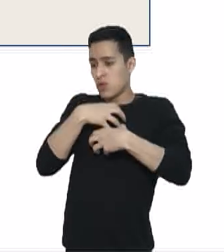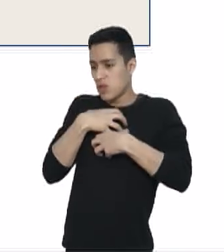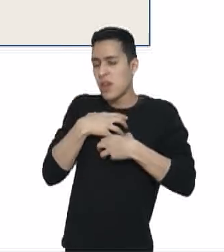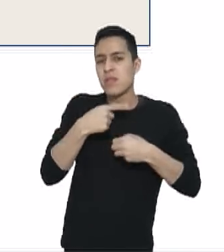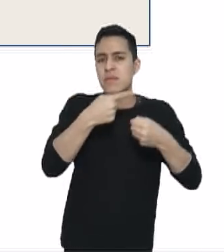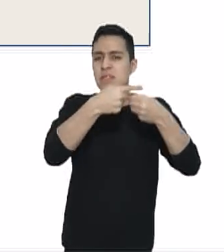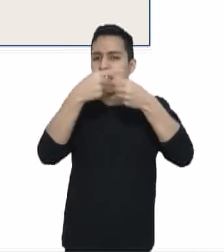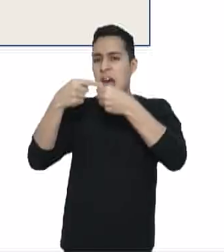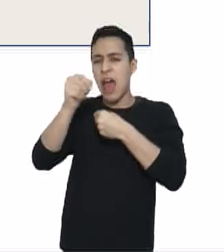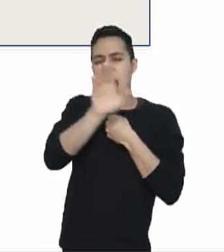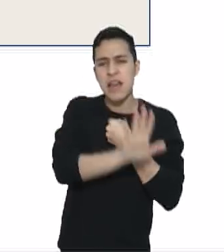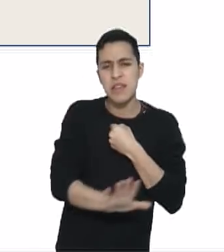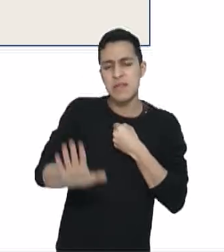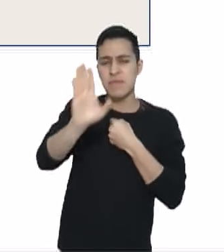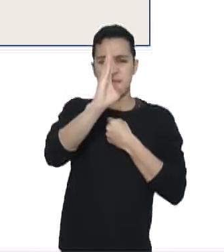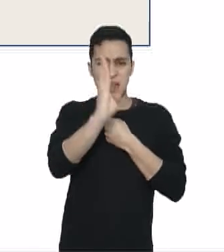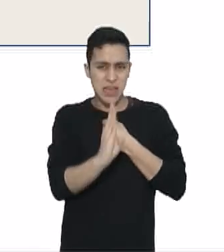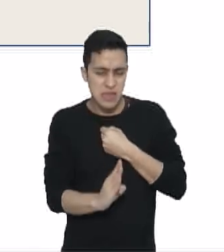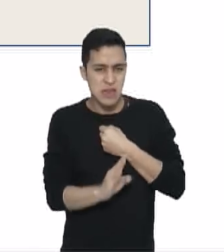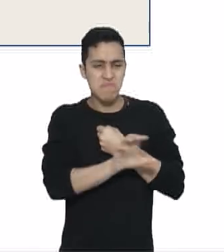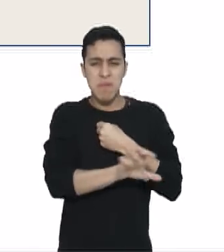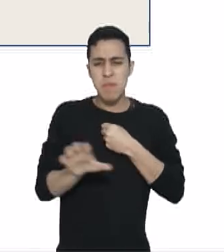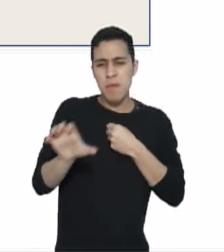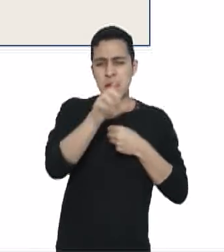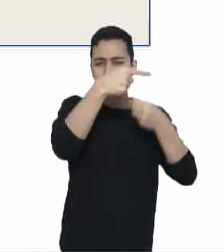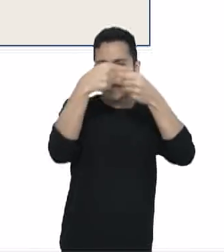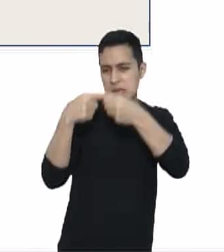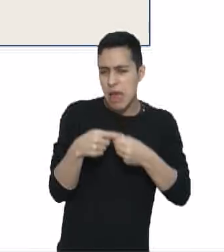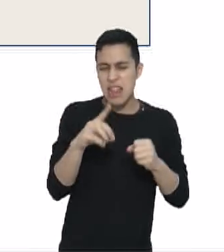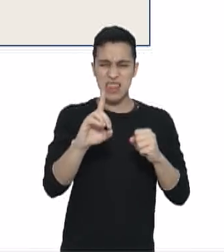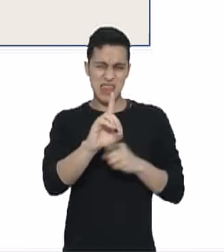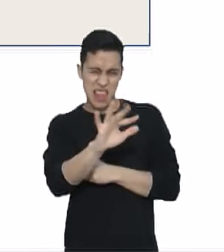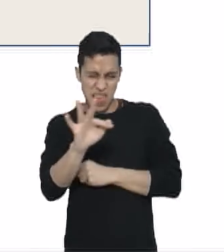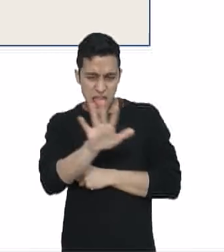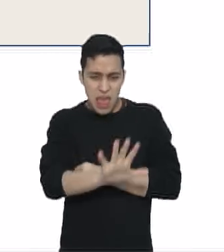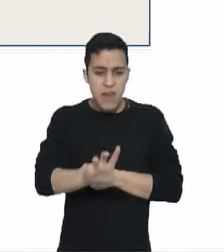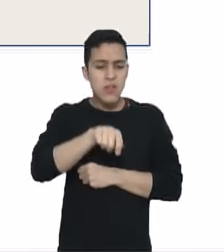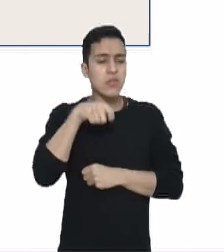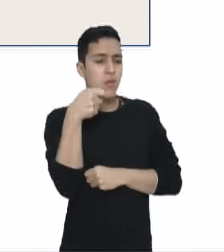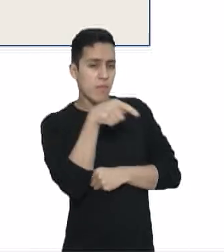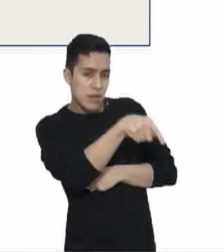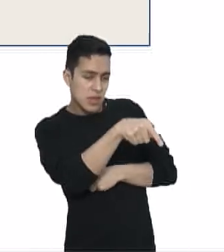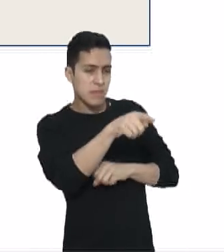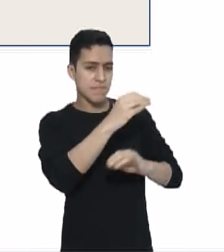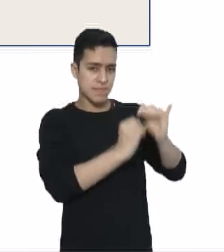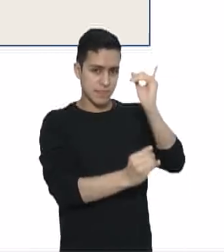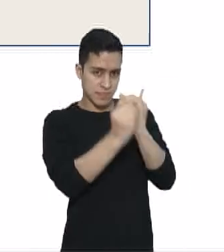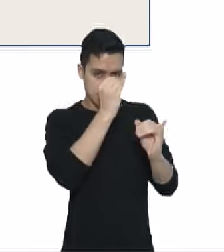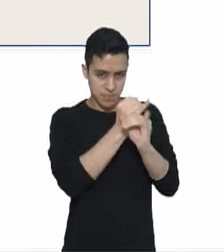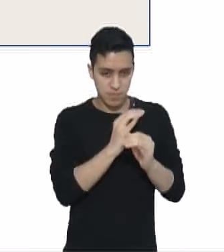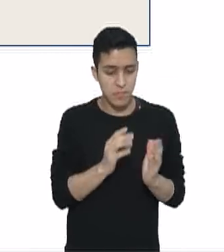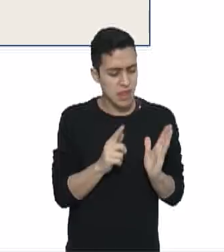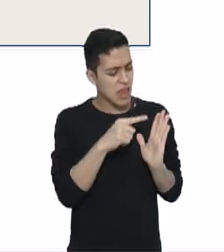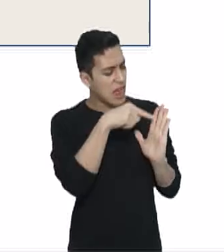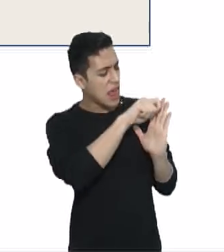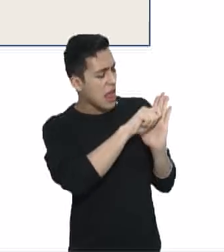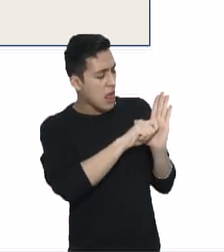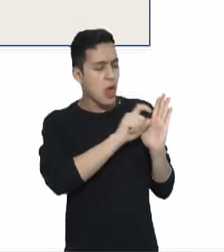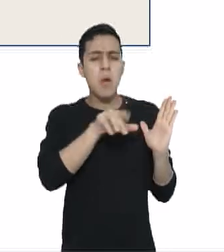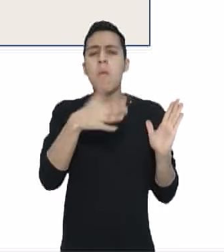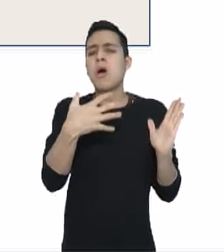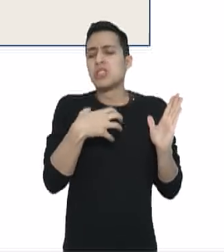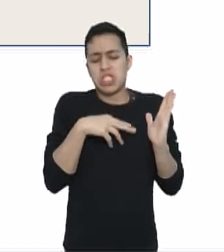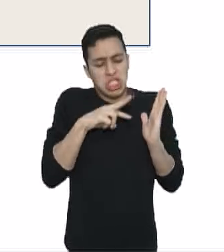Estados, do Distrito Federal e dos municípios em relação à matéria. Nesse artigo, qual é o sentido